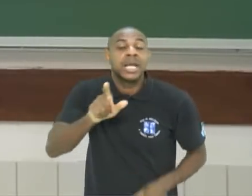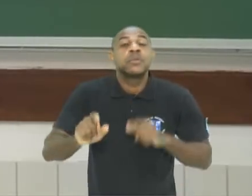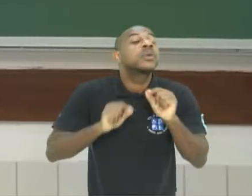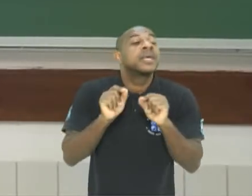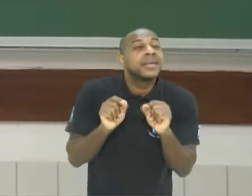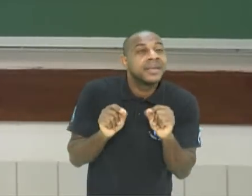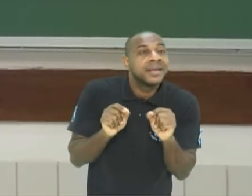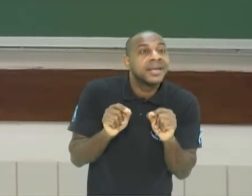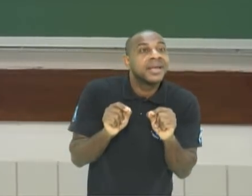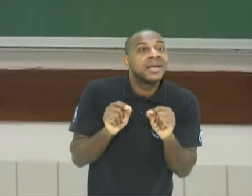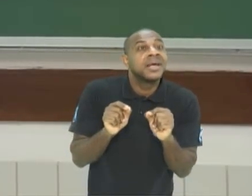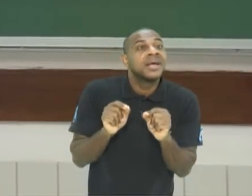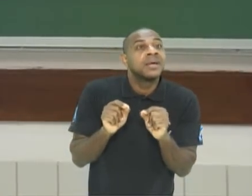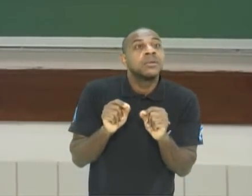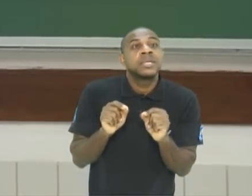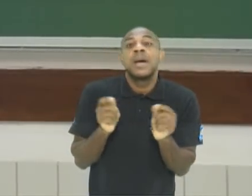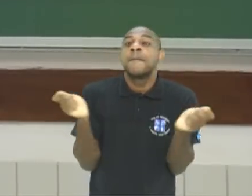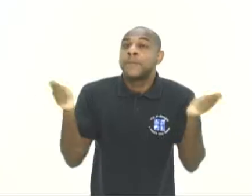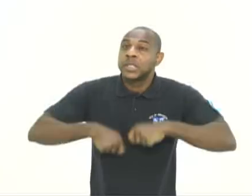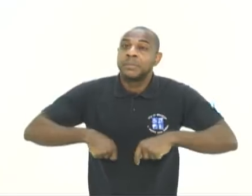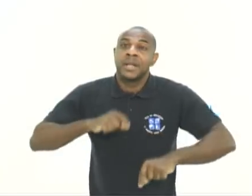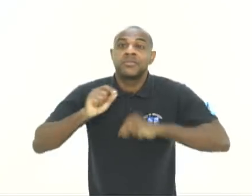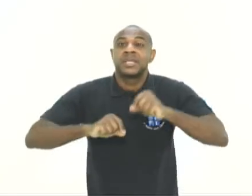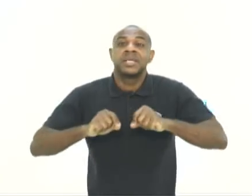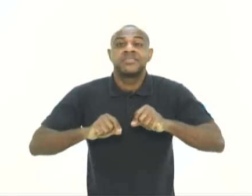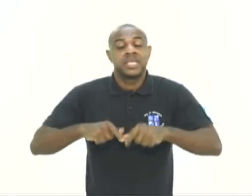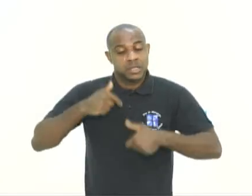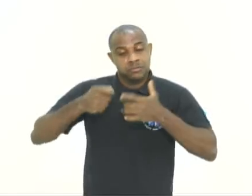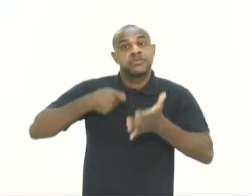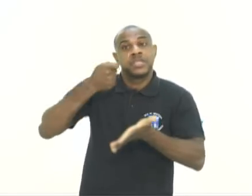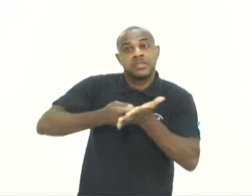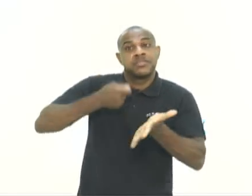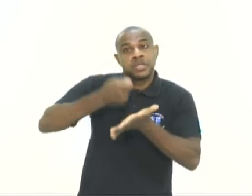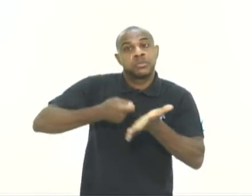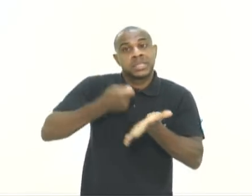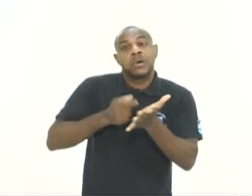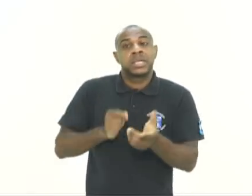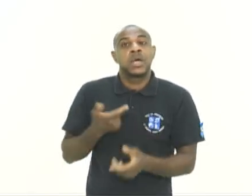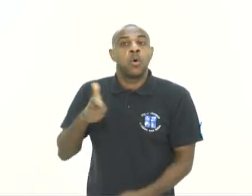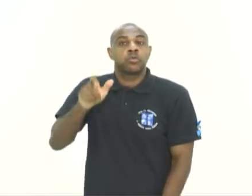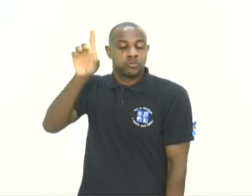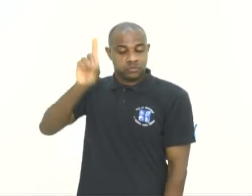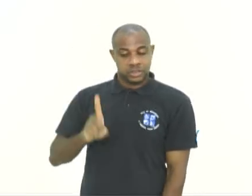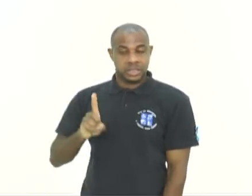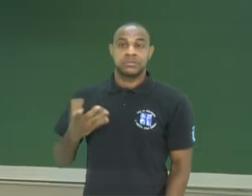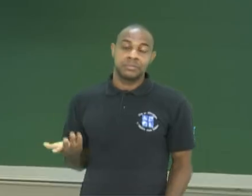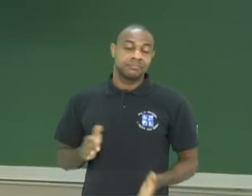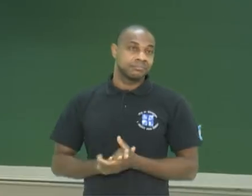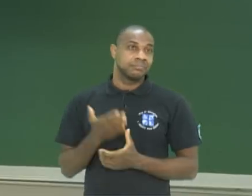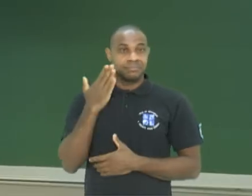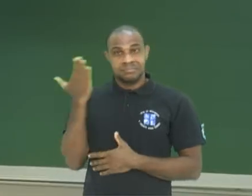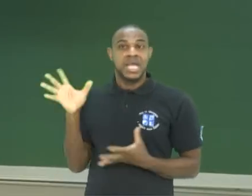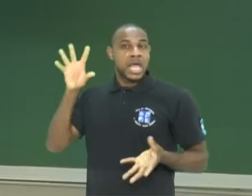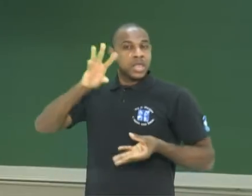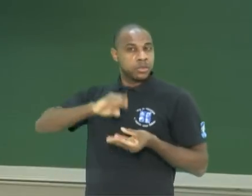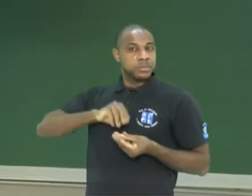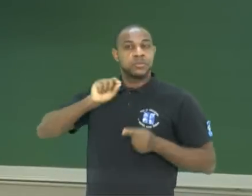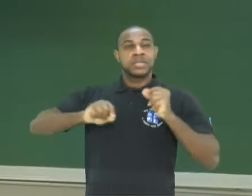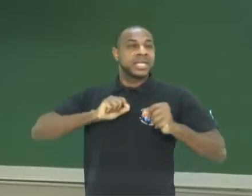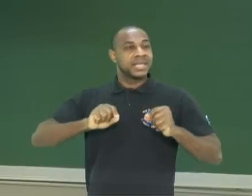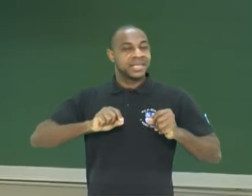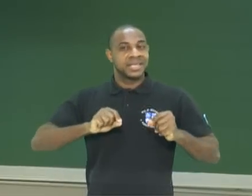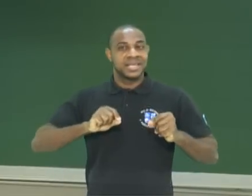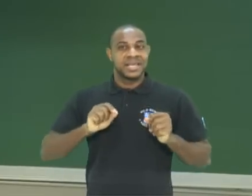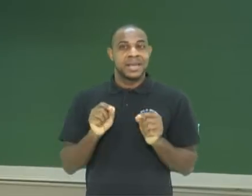também? Maiores possibilidades de reivindicar outros direitos. Então, resumindo, né, dizendo ali